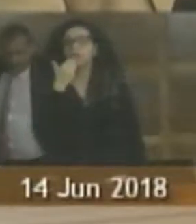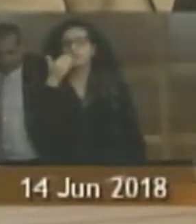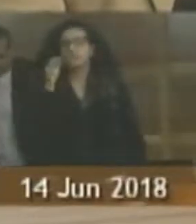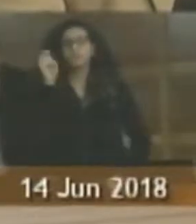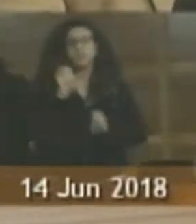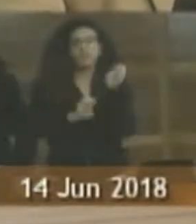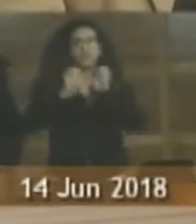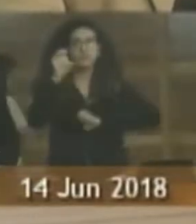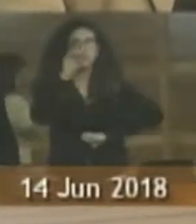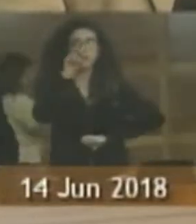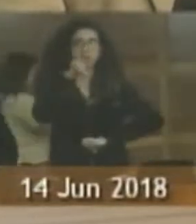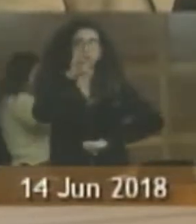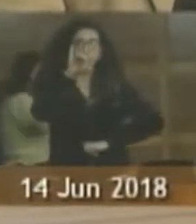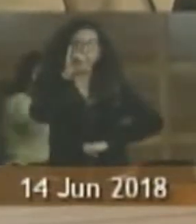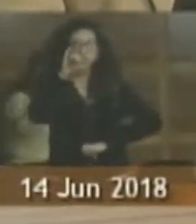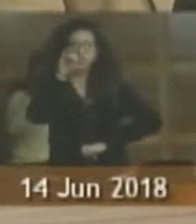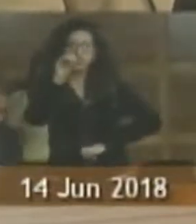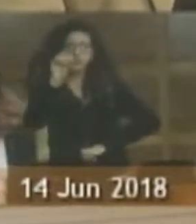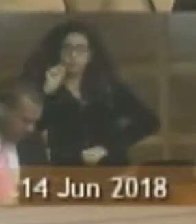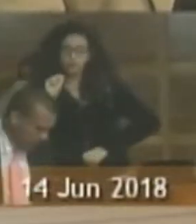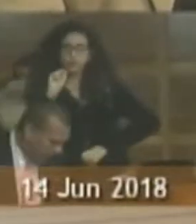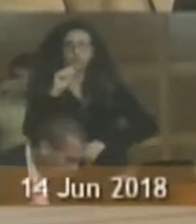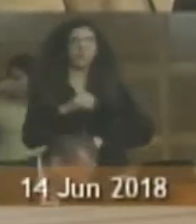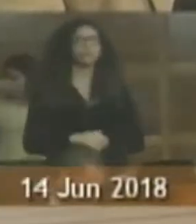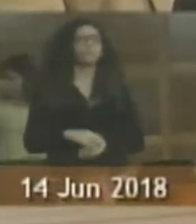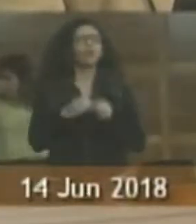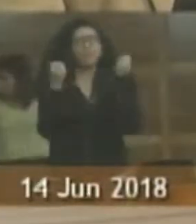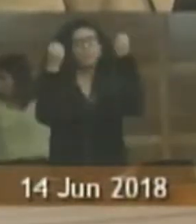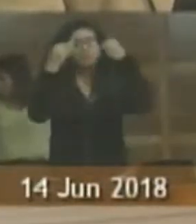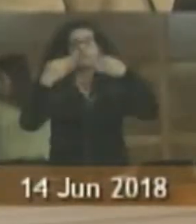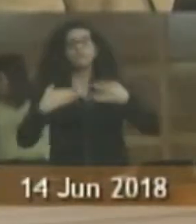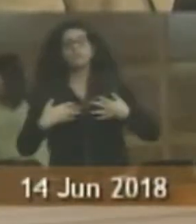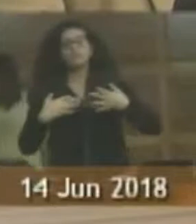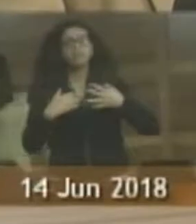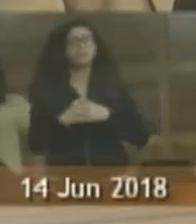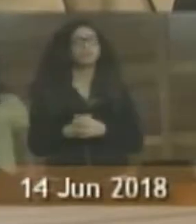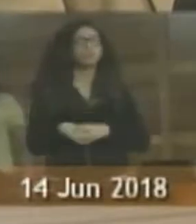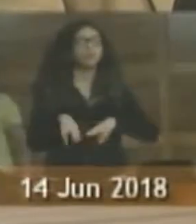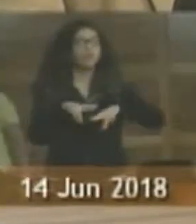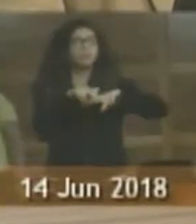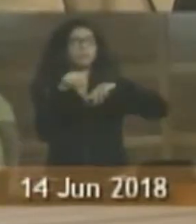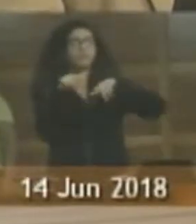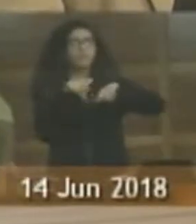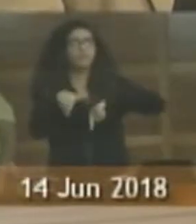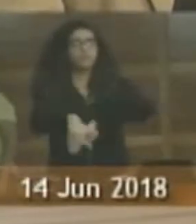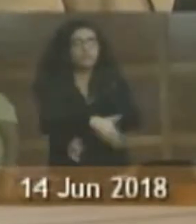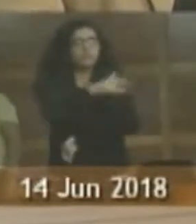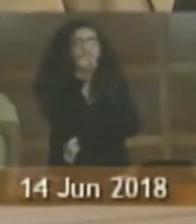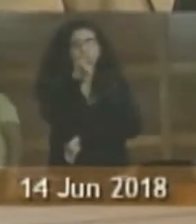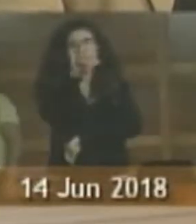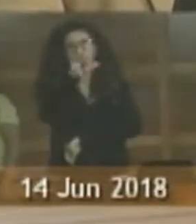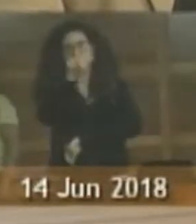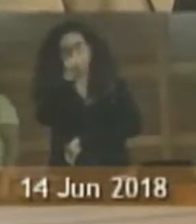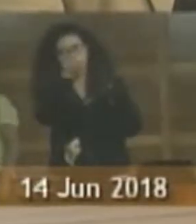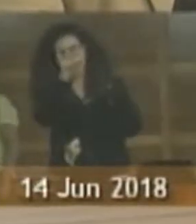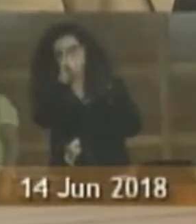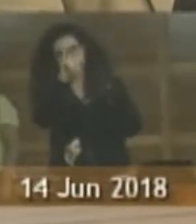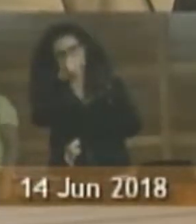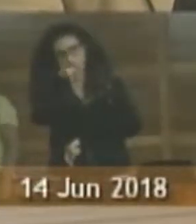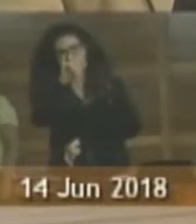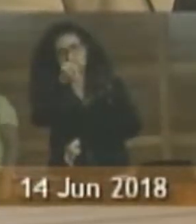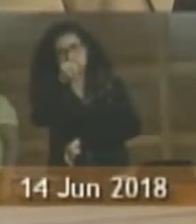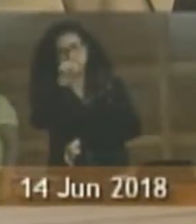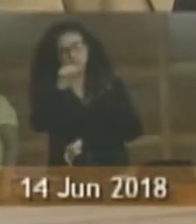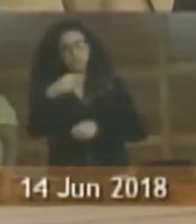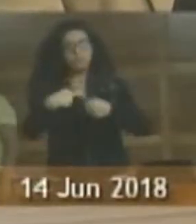empresa brasileira de Correios e Telégrafos, Correios, esclarecimentos sobre os serviços prestados na rua Piratini, bairro